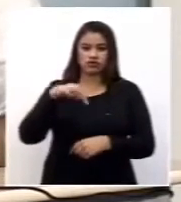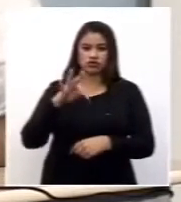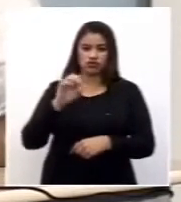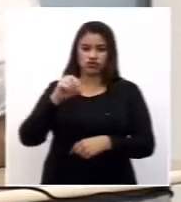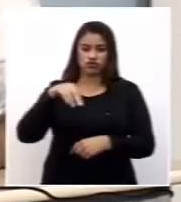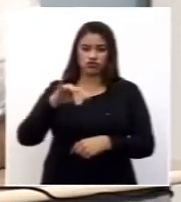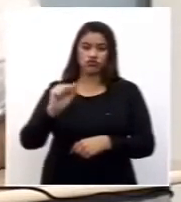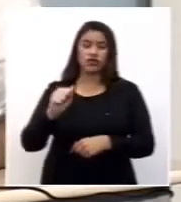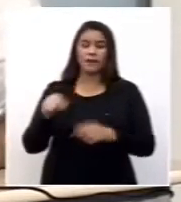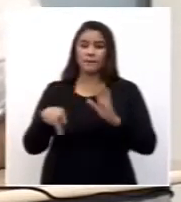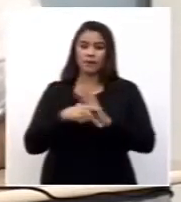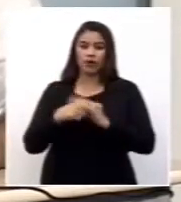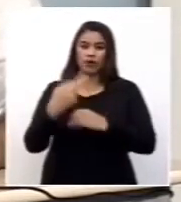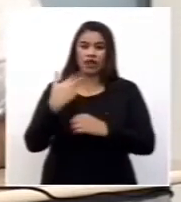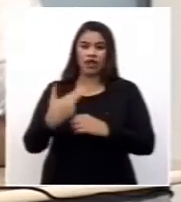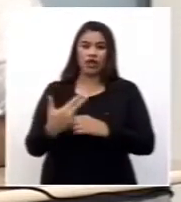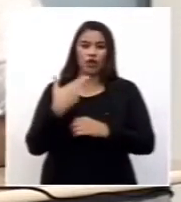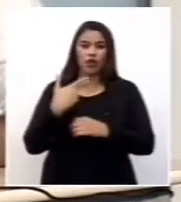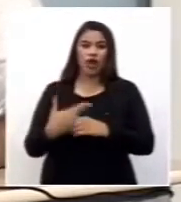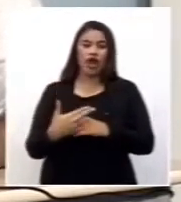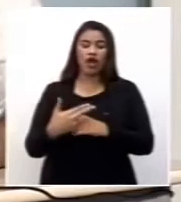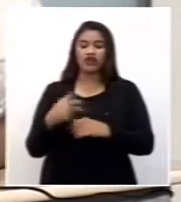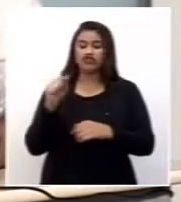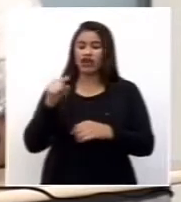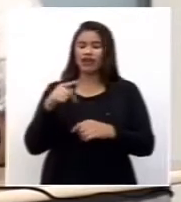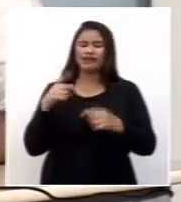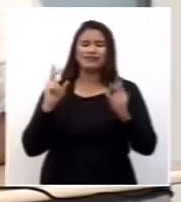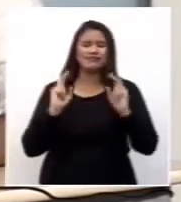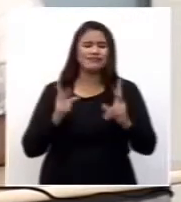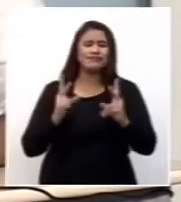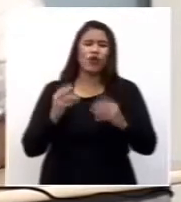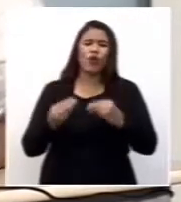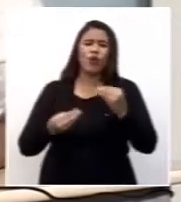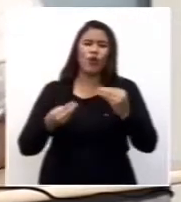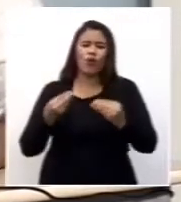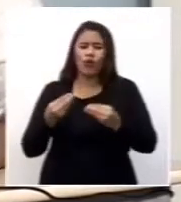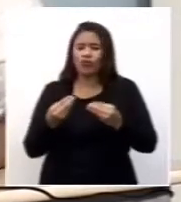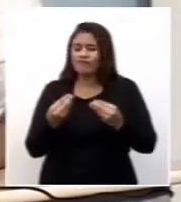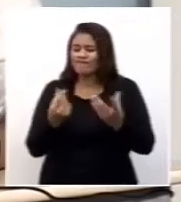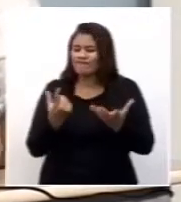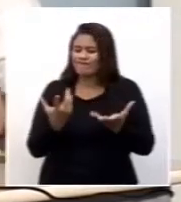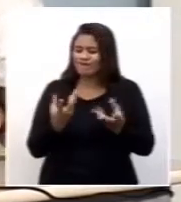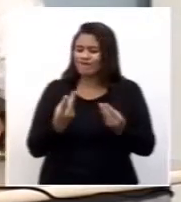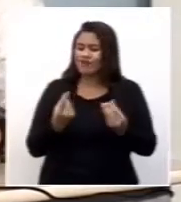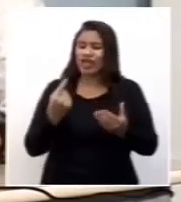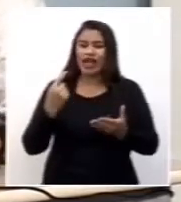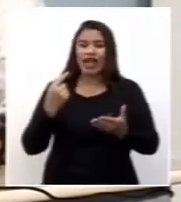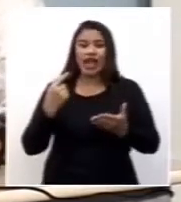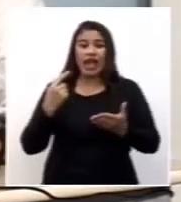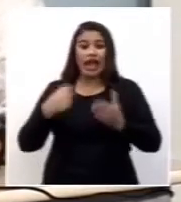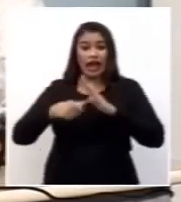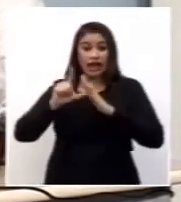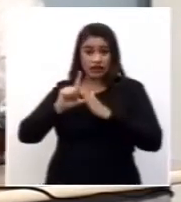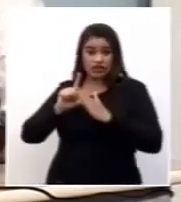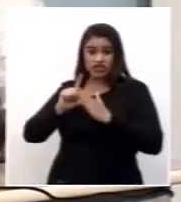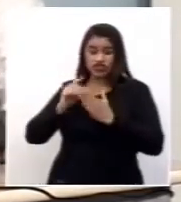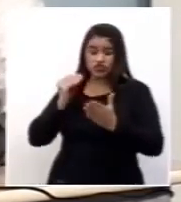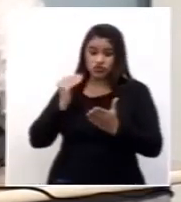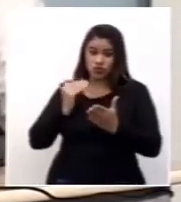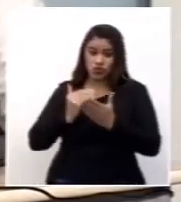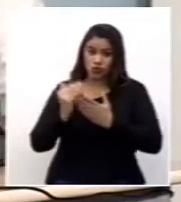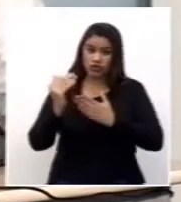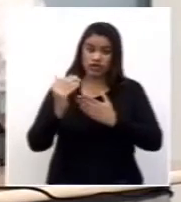da área de linguagens, ela sempre faz como um acordo no início das aulas para